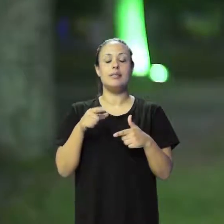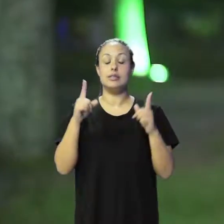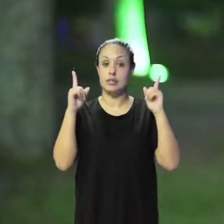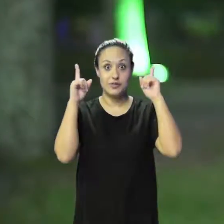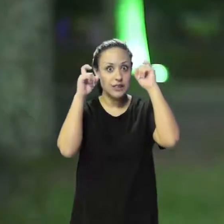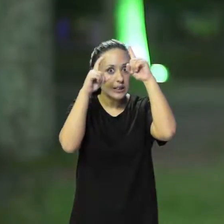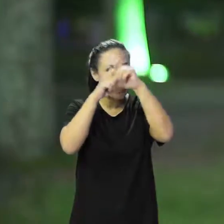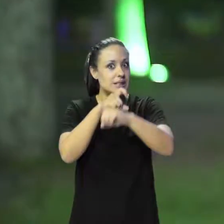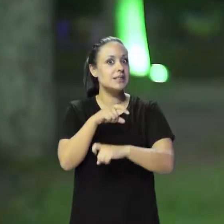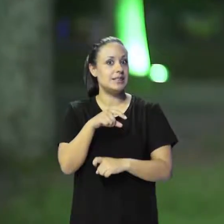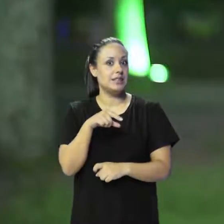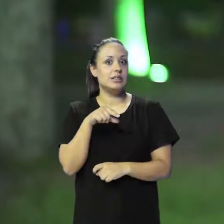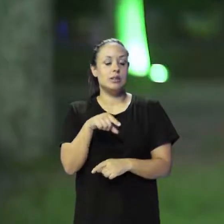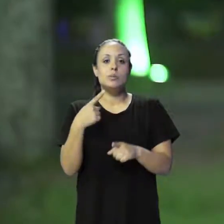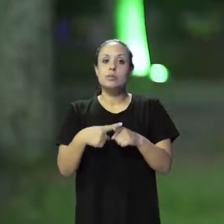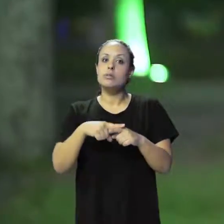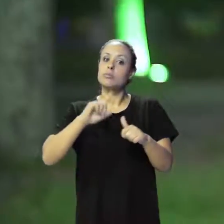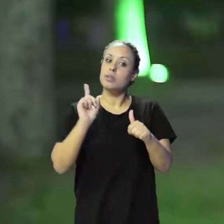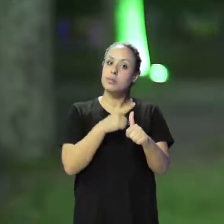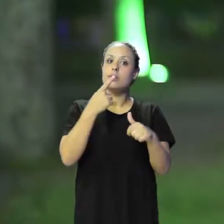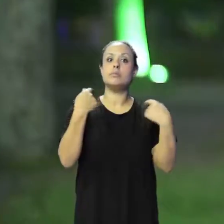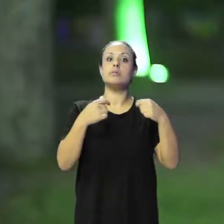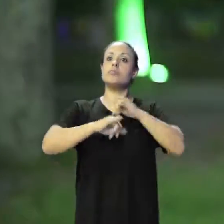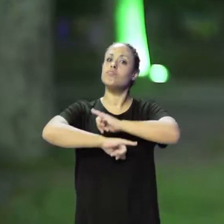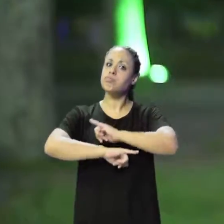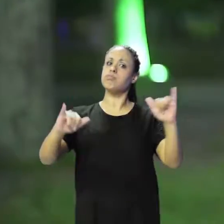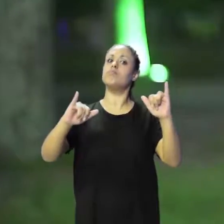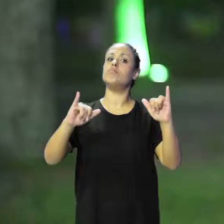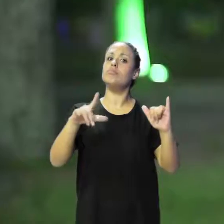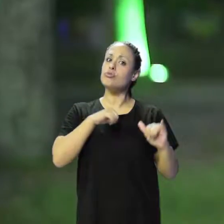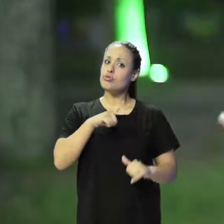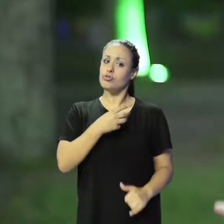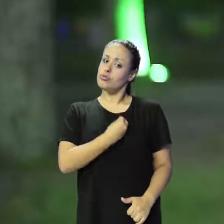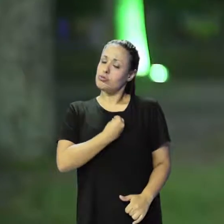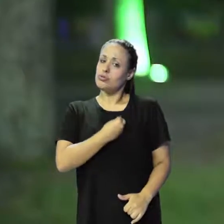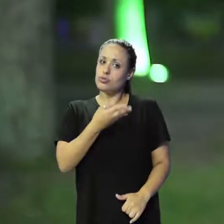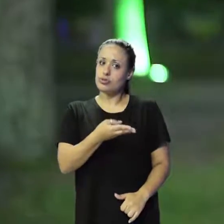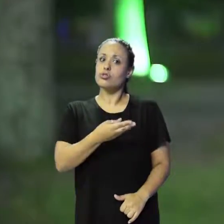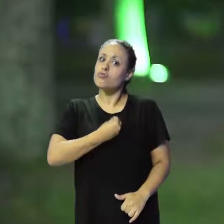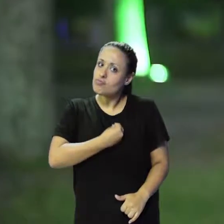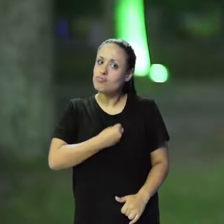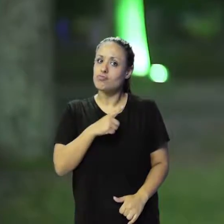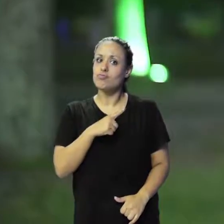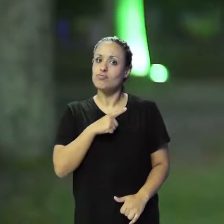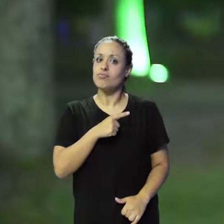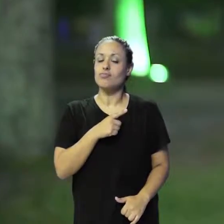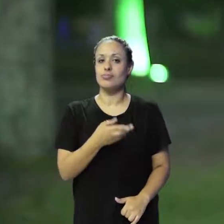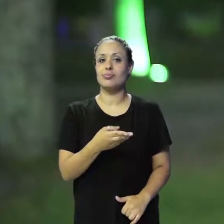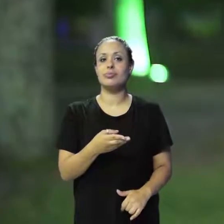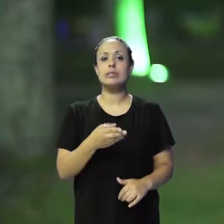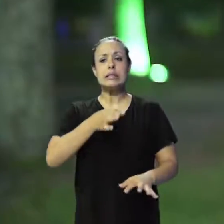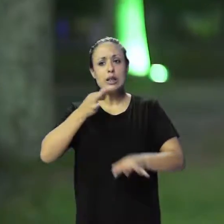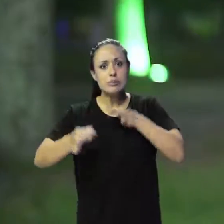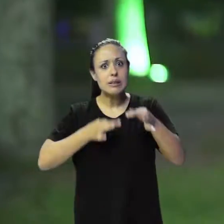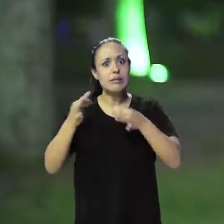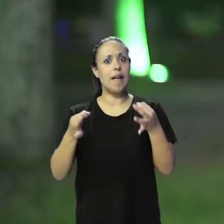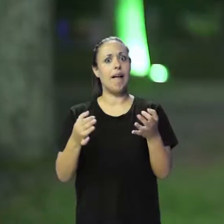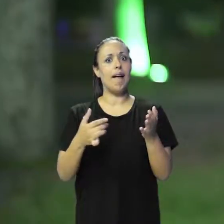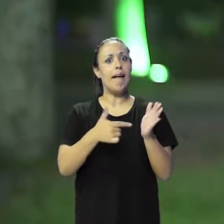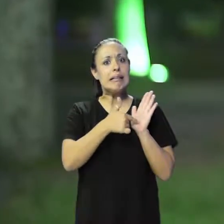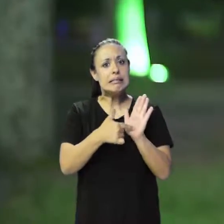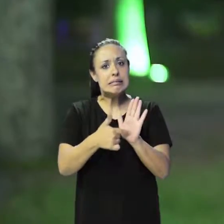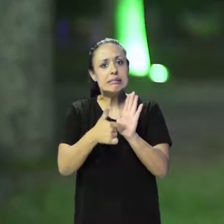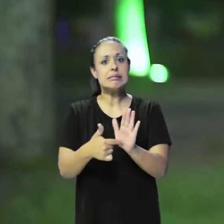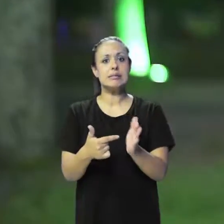tão difícil nesse sentido porque você primeiro precisa ainda afirmar a existência